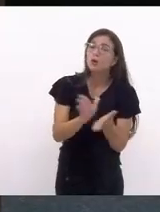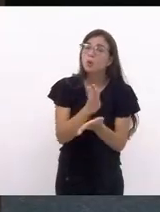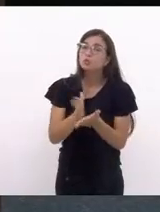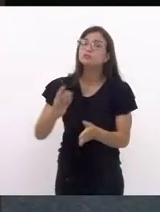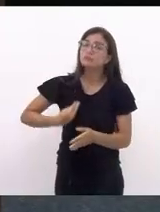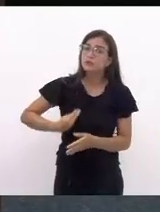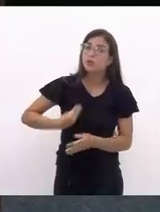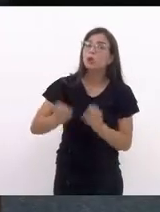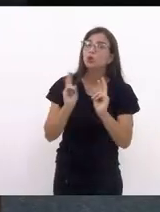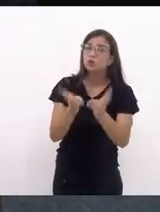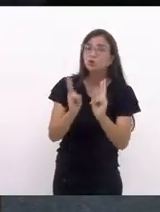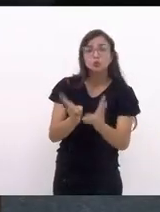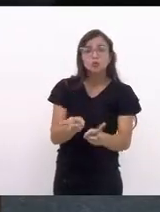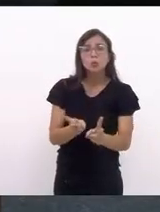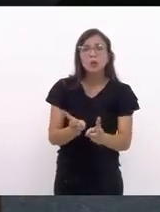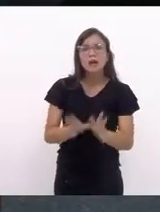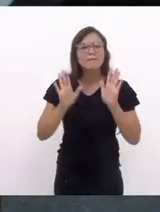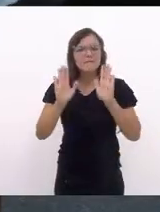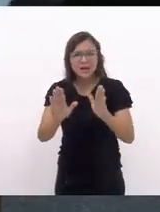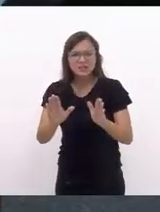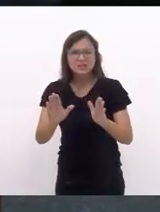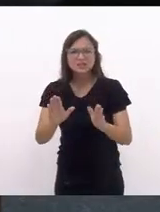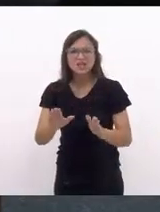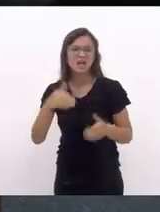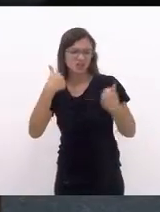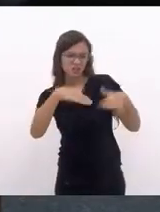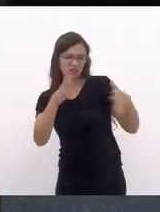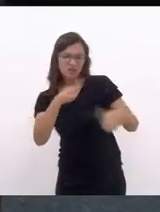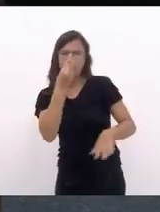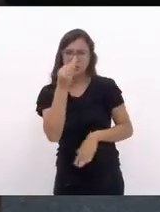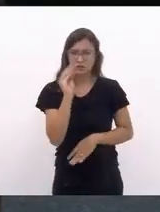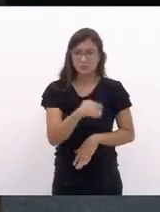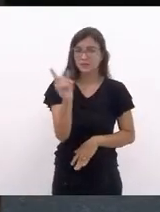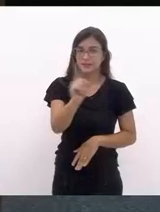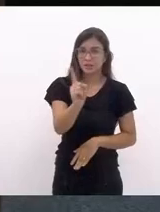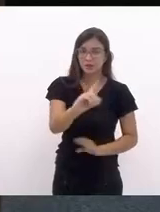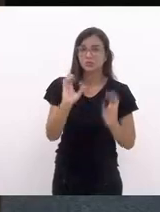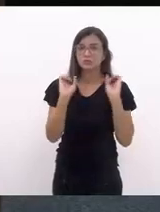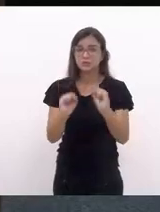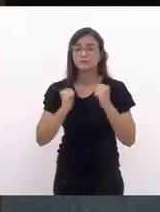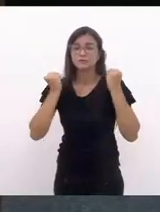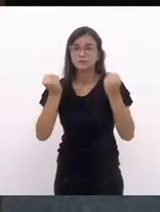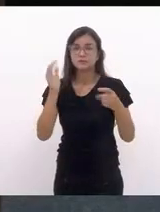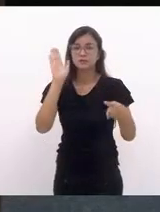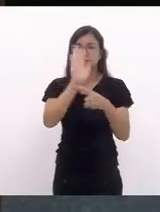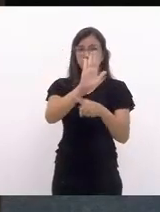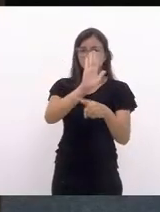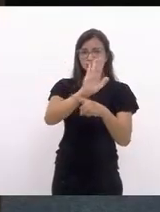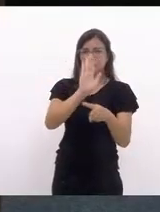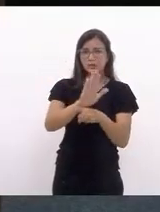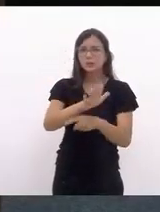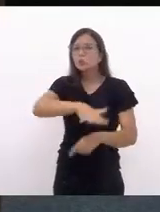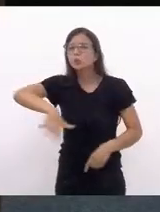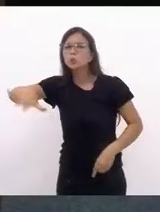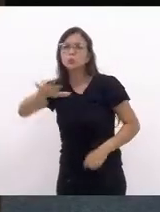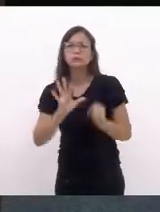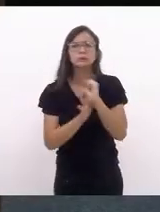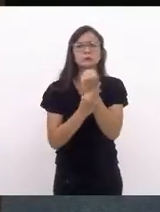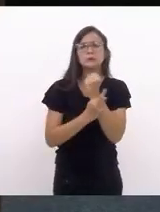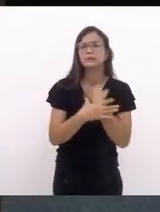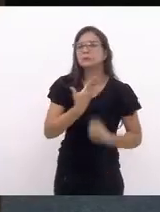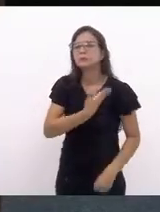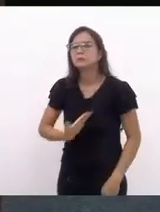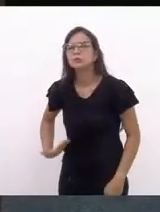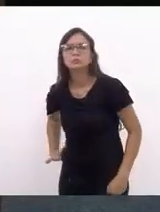que depender de nós ficará para trás e alerj tem os senhores que a questão como também toda hora de segurança pública